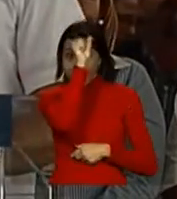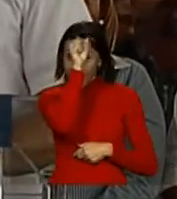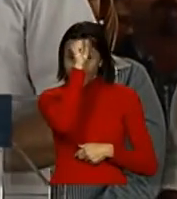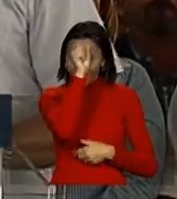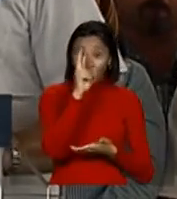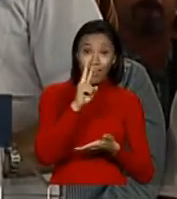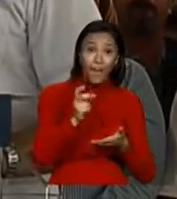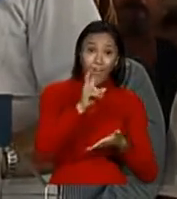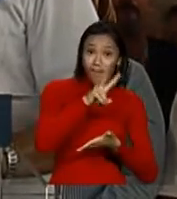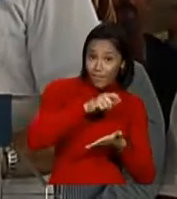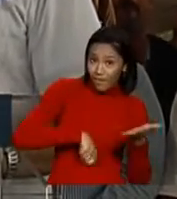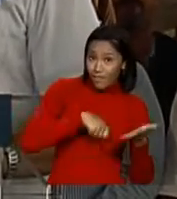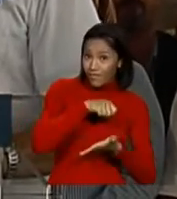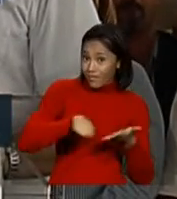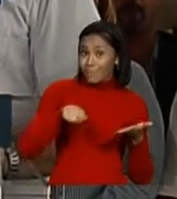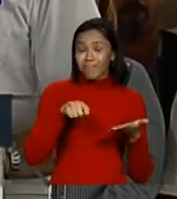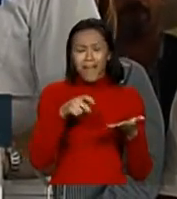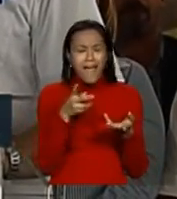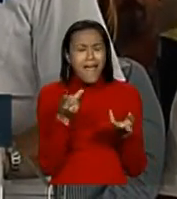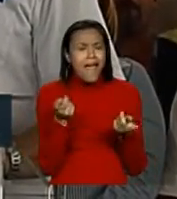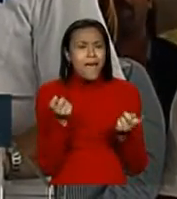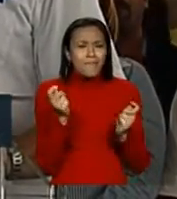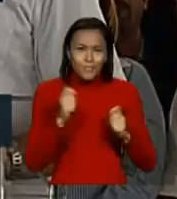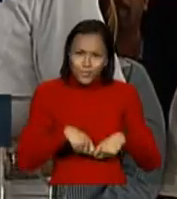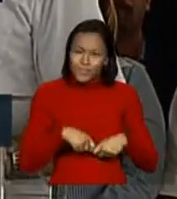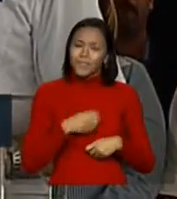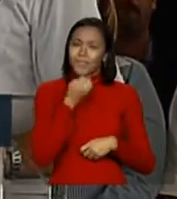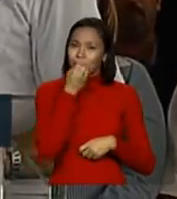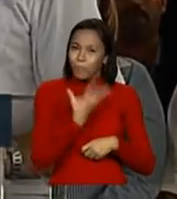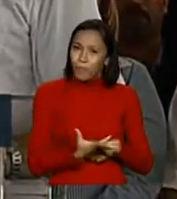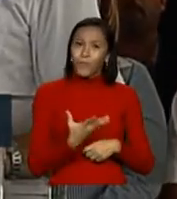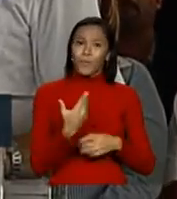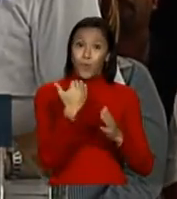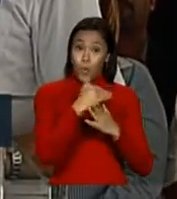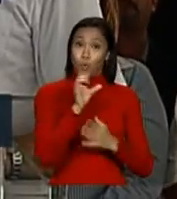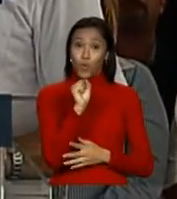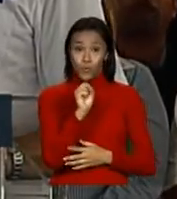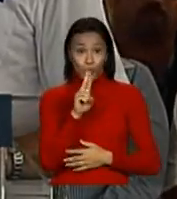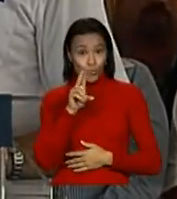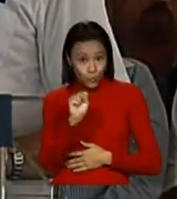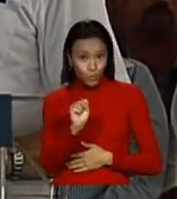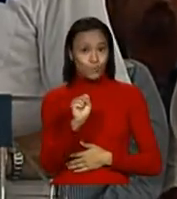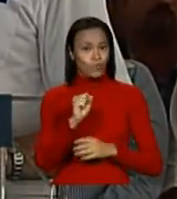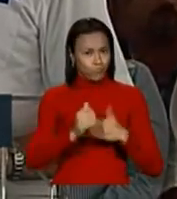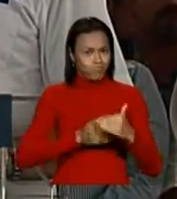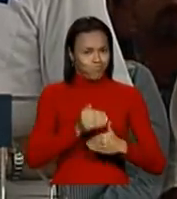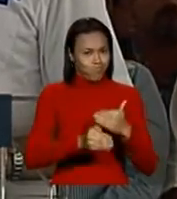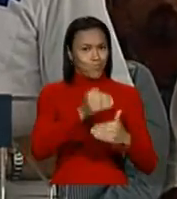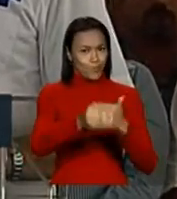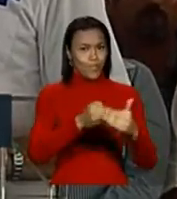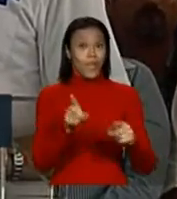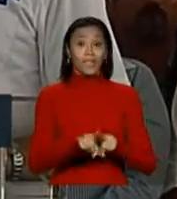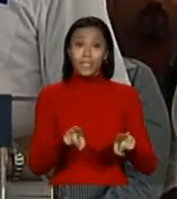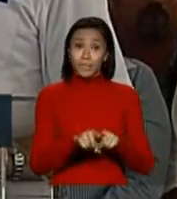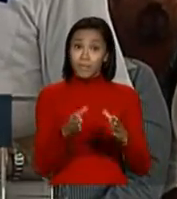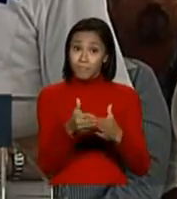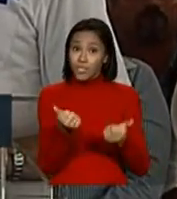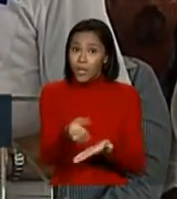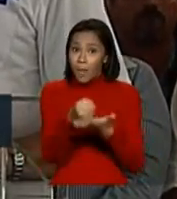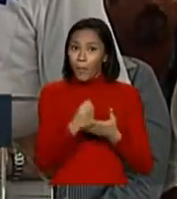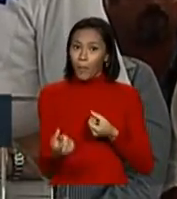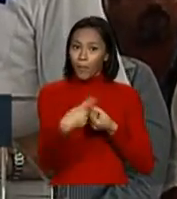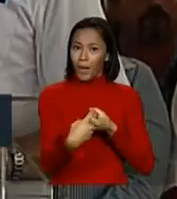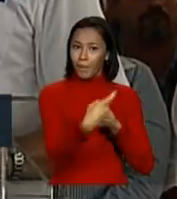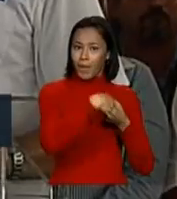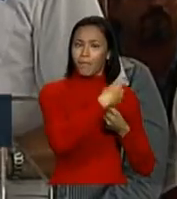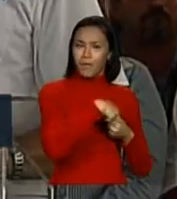ler e escrever é para isso que vale a pena a gente construir o sistema único de saúde e contar com parceiros como